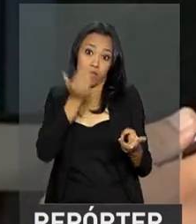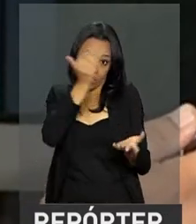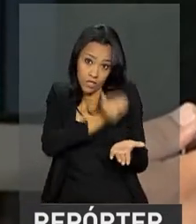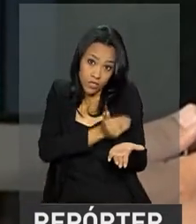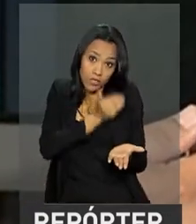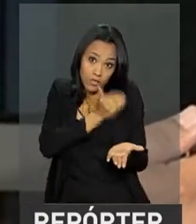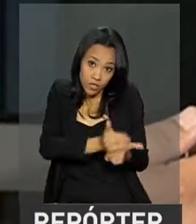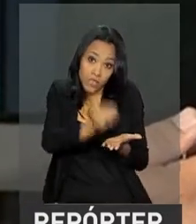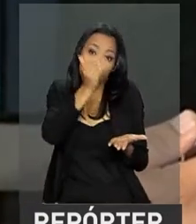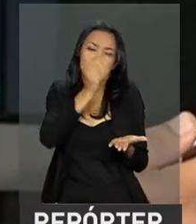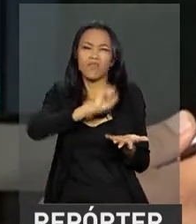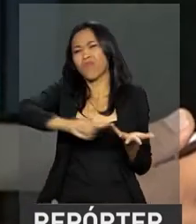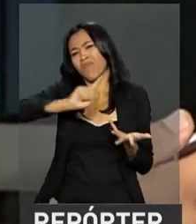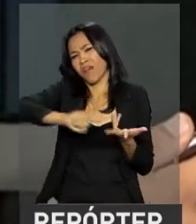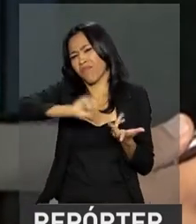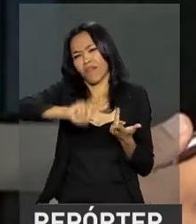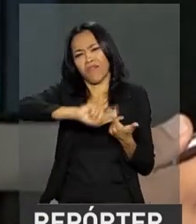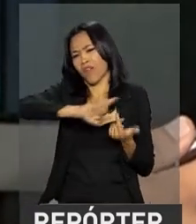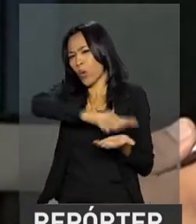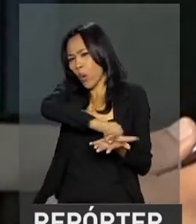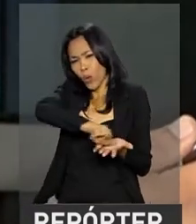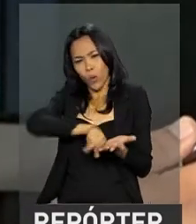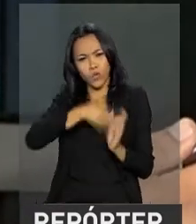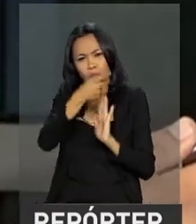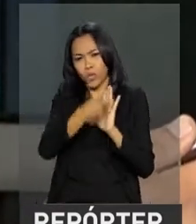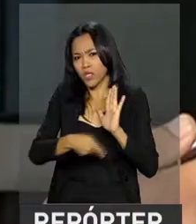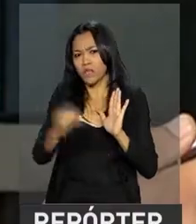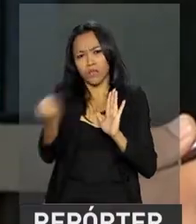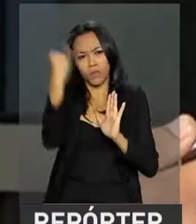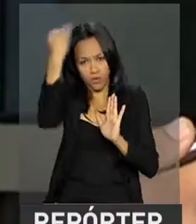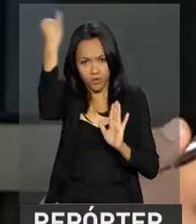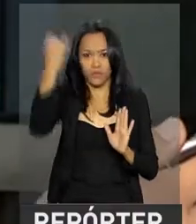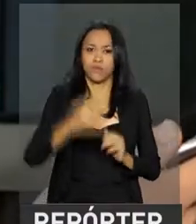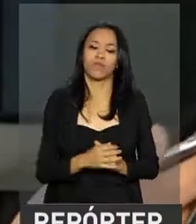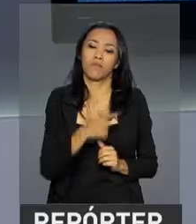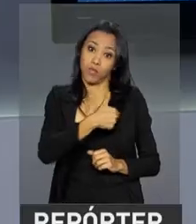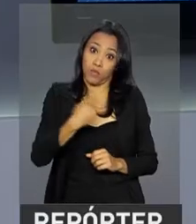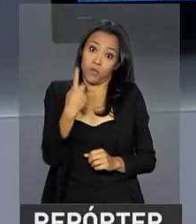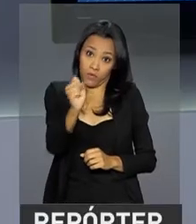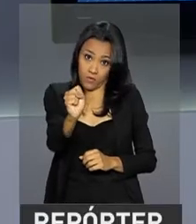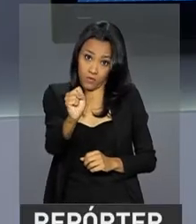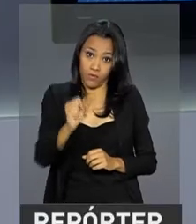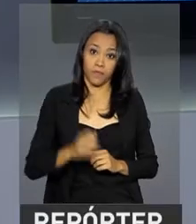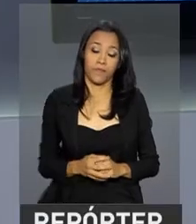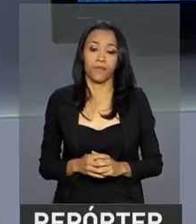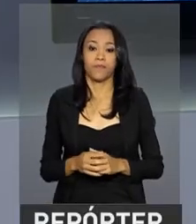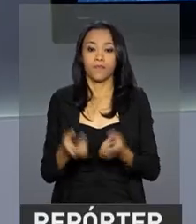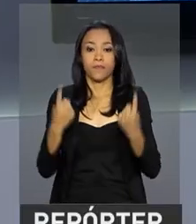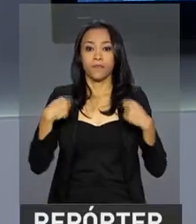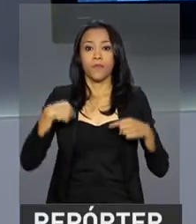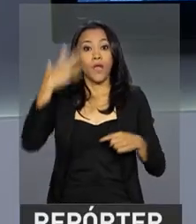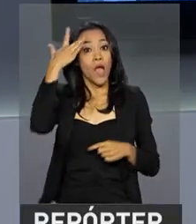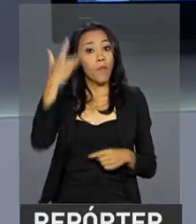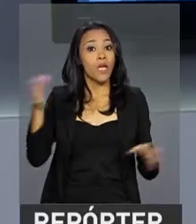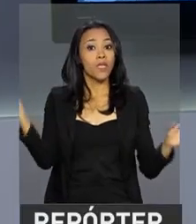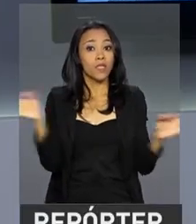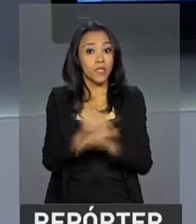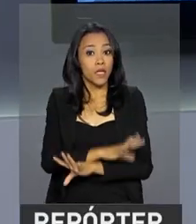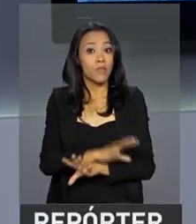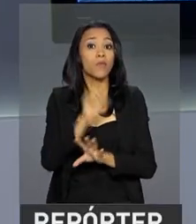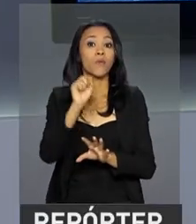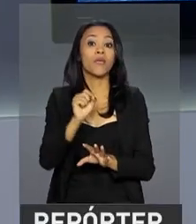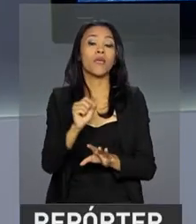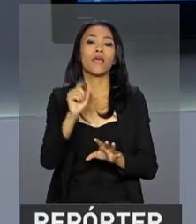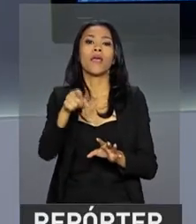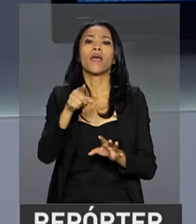é certeza toda a série de projetos importantes para 2012 termina amanhã o prazo para renovação